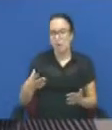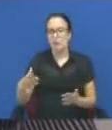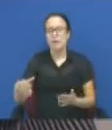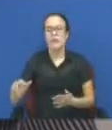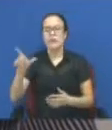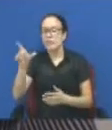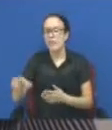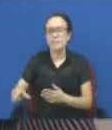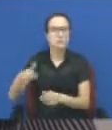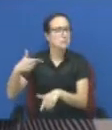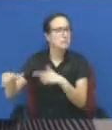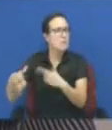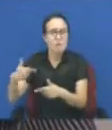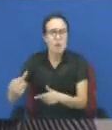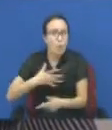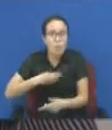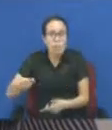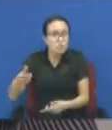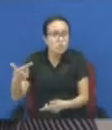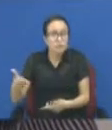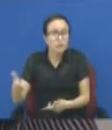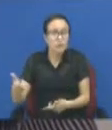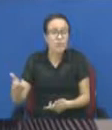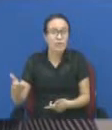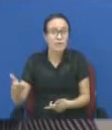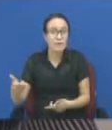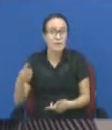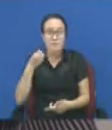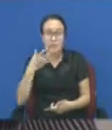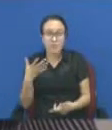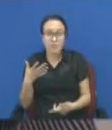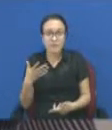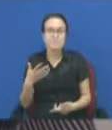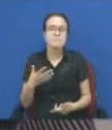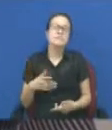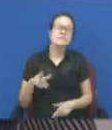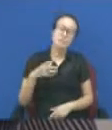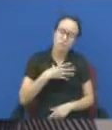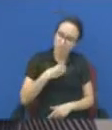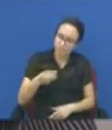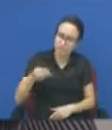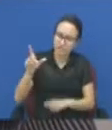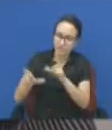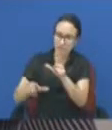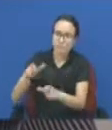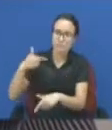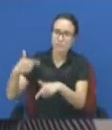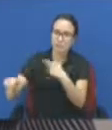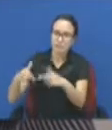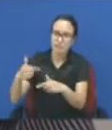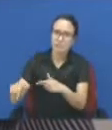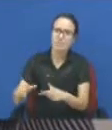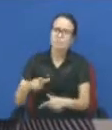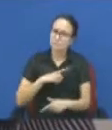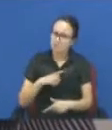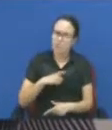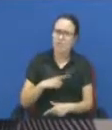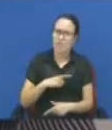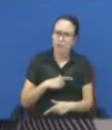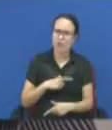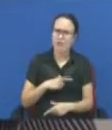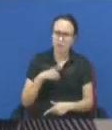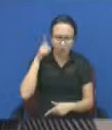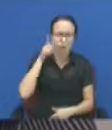Hoje, quer que não, alguns filhos de trabalhadores têm condição de fazer uma